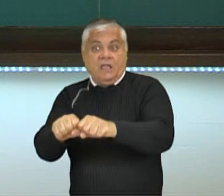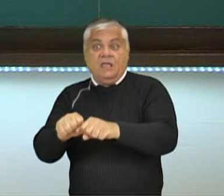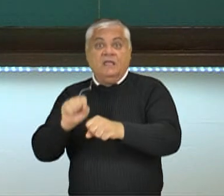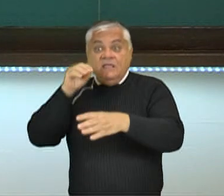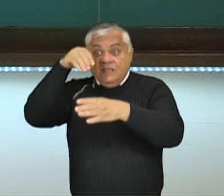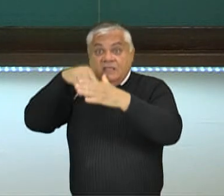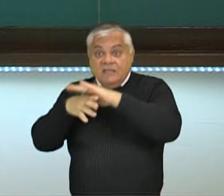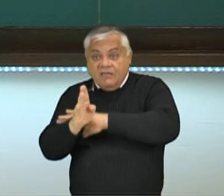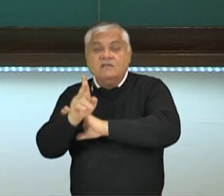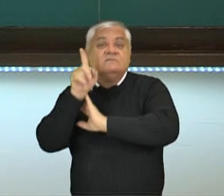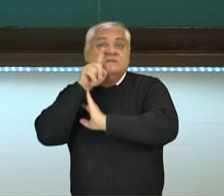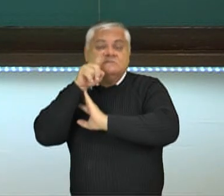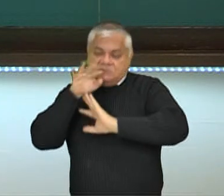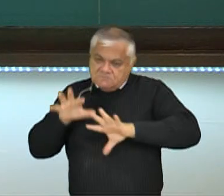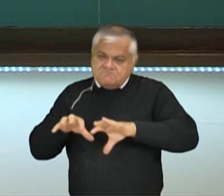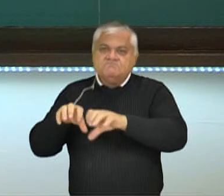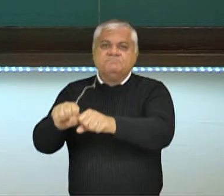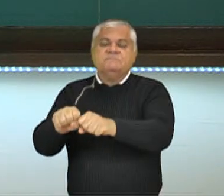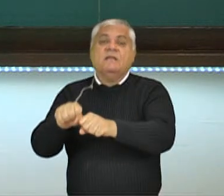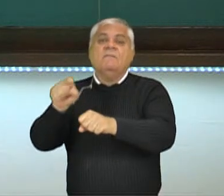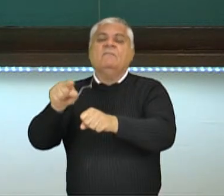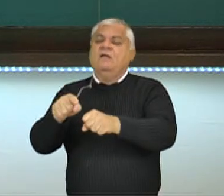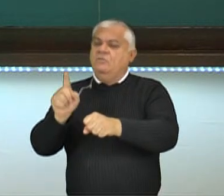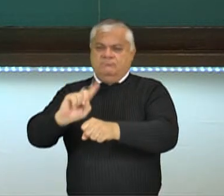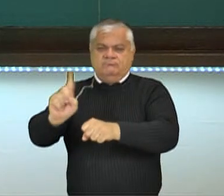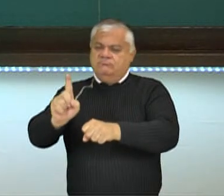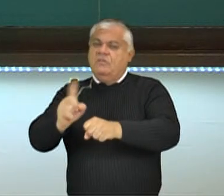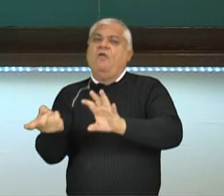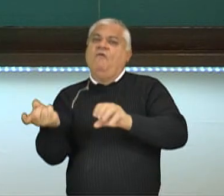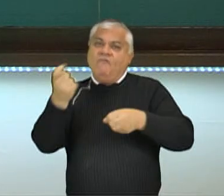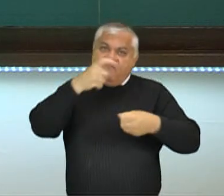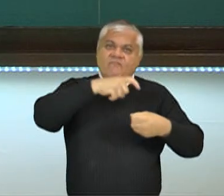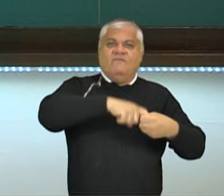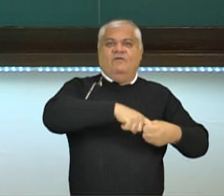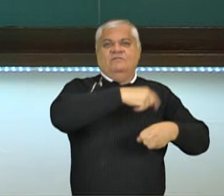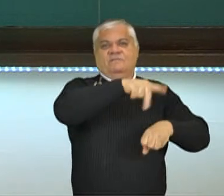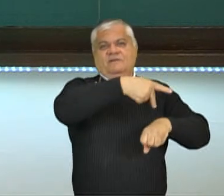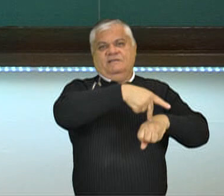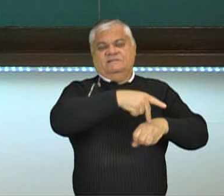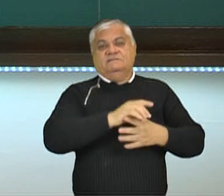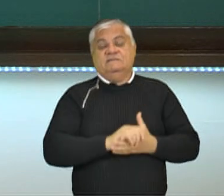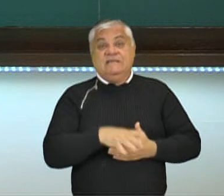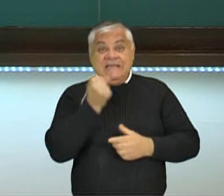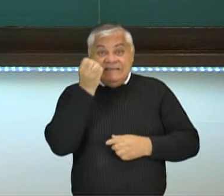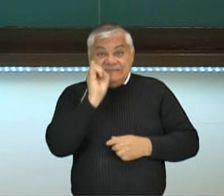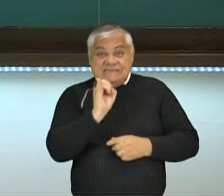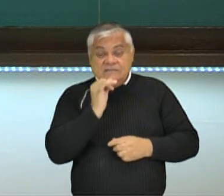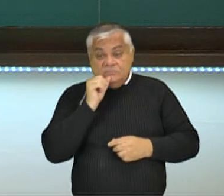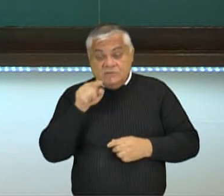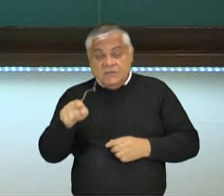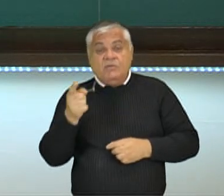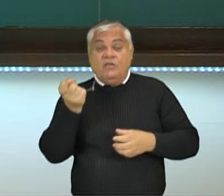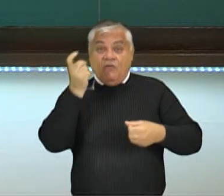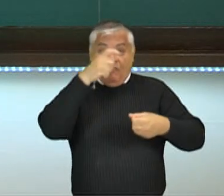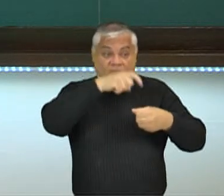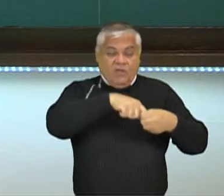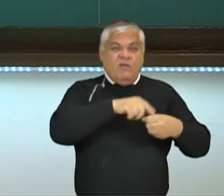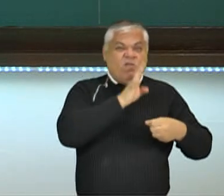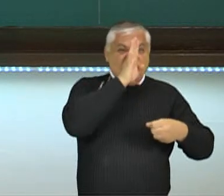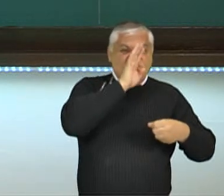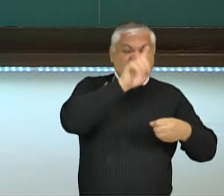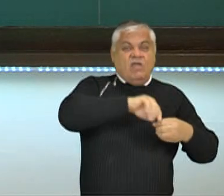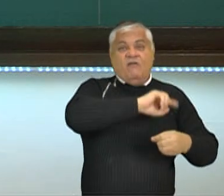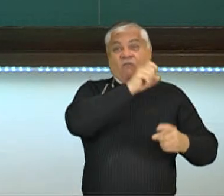alguma cidade, e essas pessoas então são enviadas de volta para o seu país de origem. E se por algum motivo eles voltarem aos